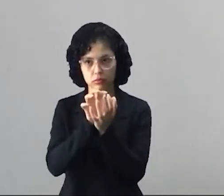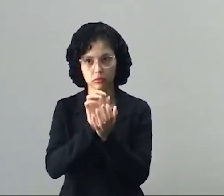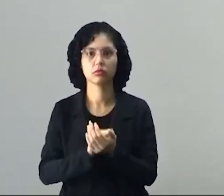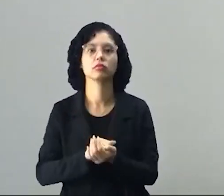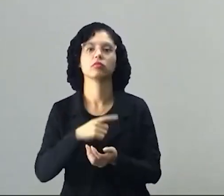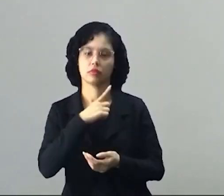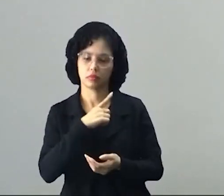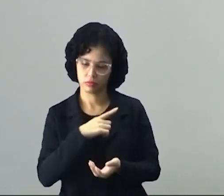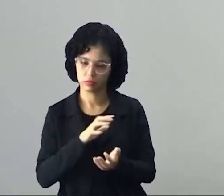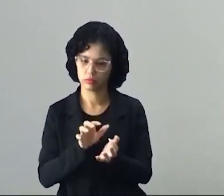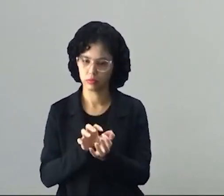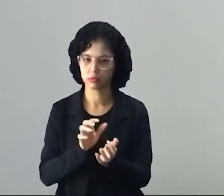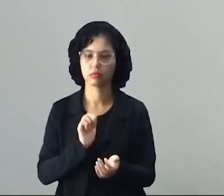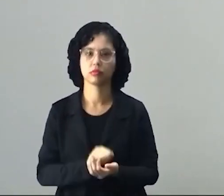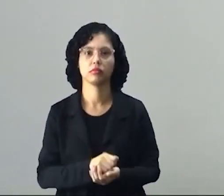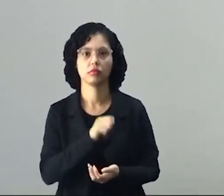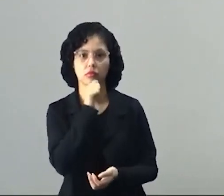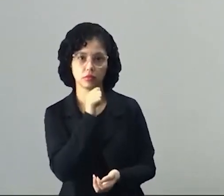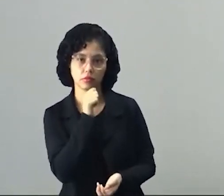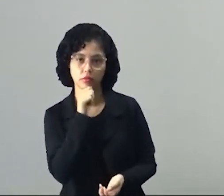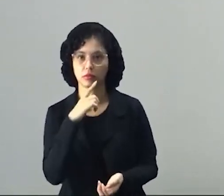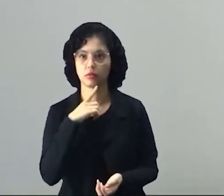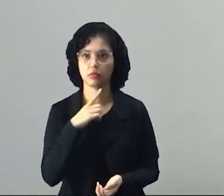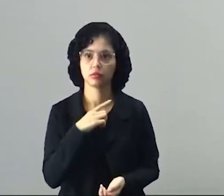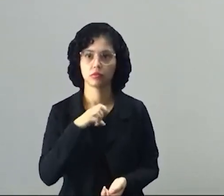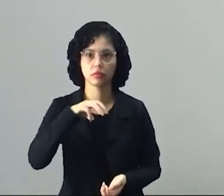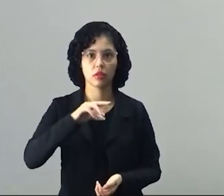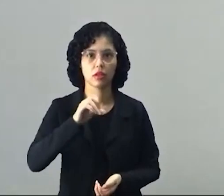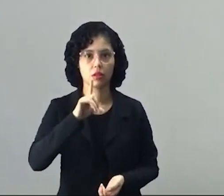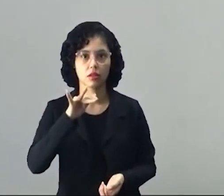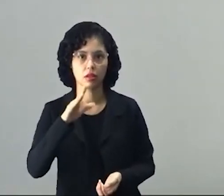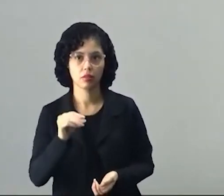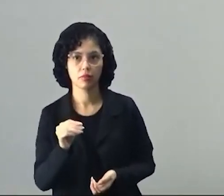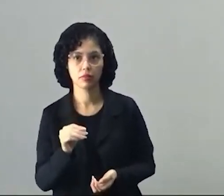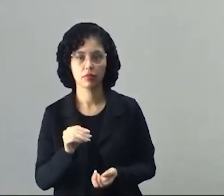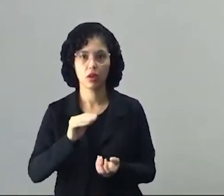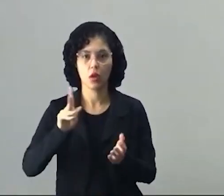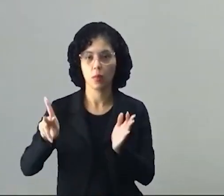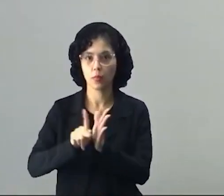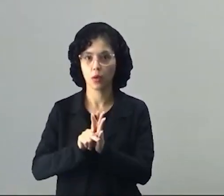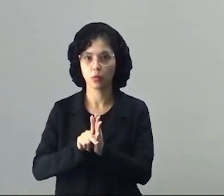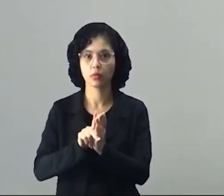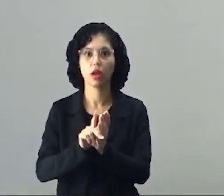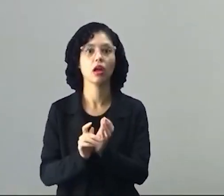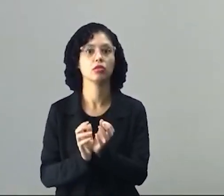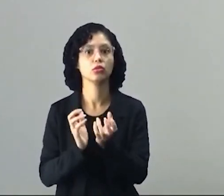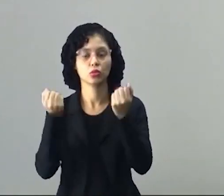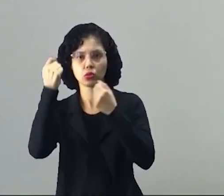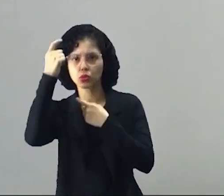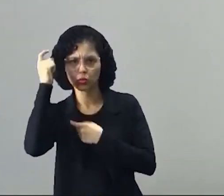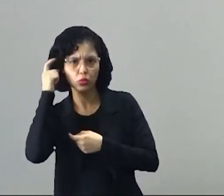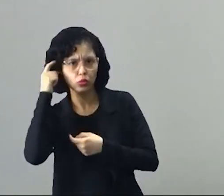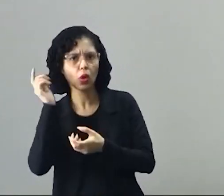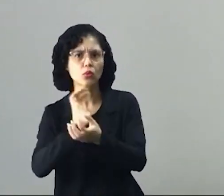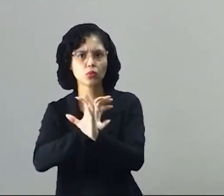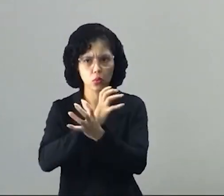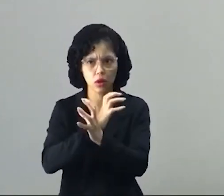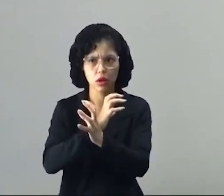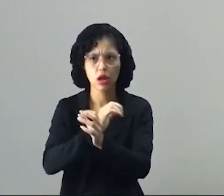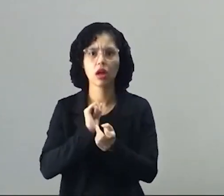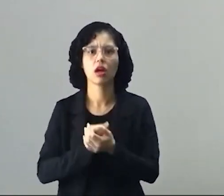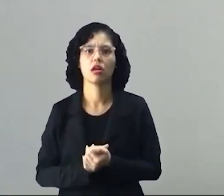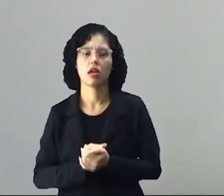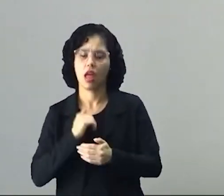com mandíbula. E além disso, a gente vai ter mandíbula e maxila fixada ao crânio ou não. São variações evolutivas, tá